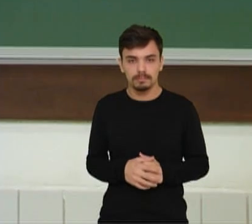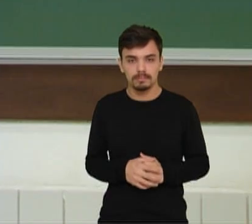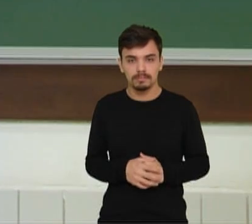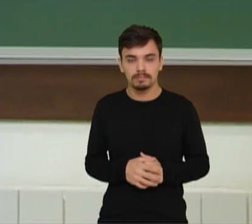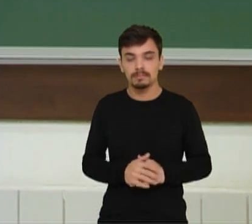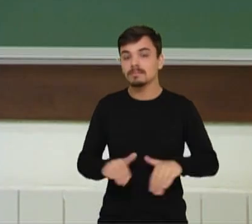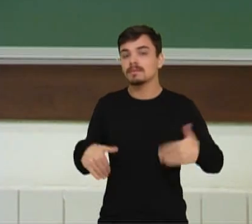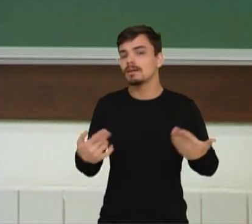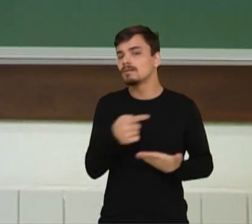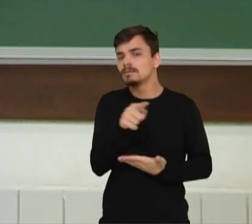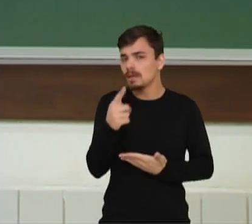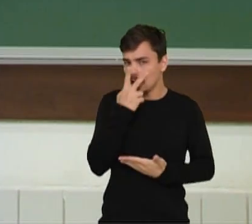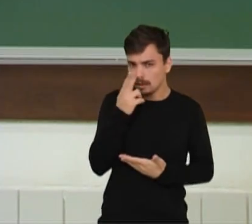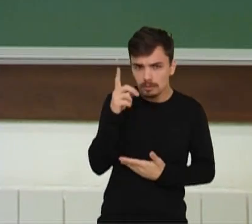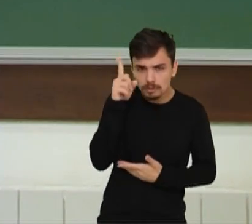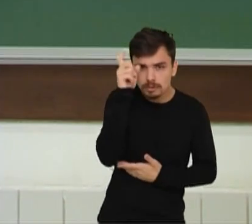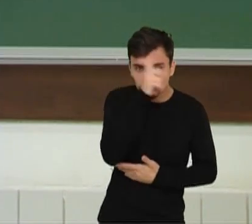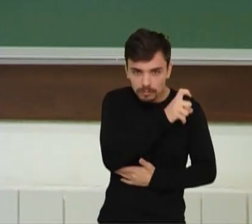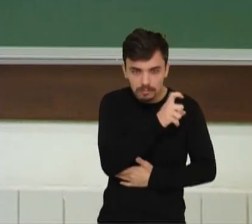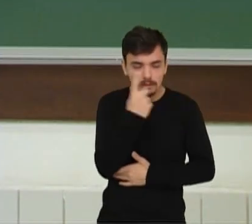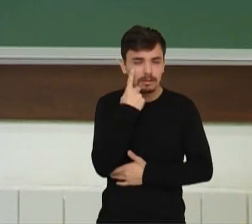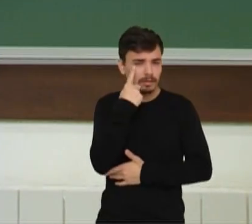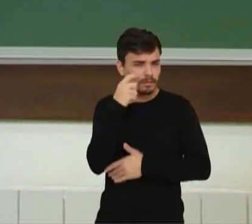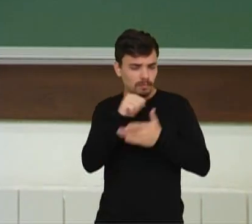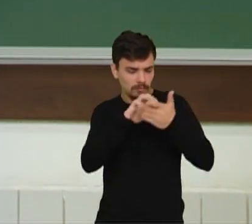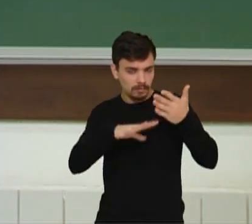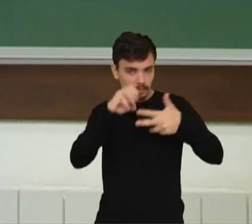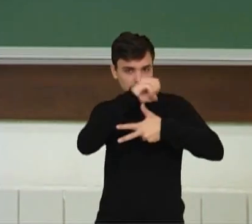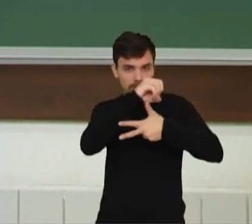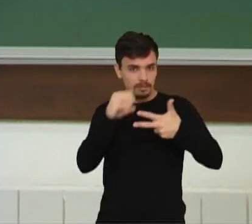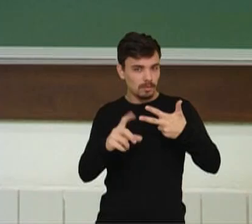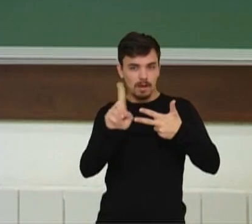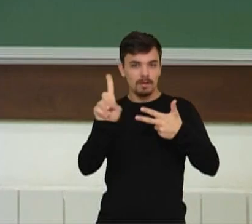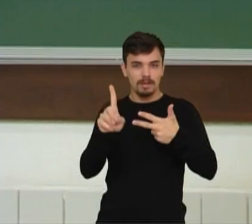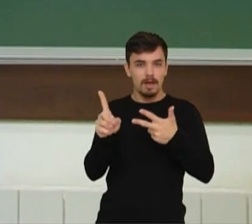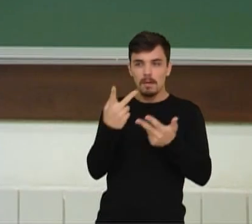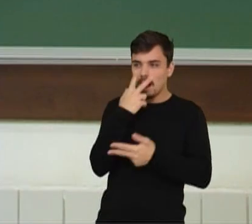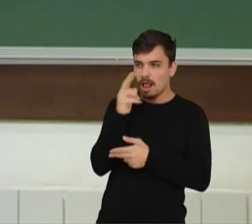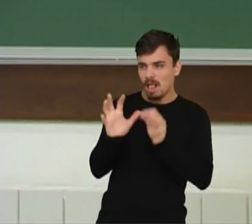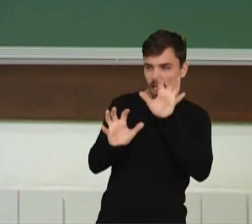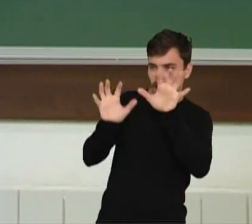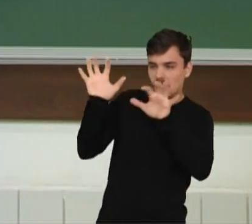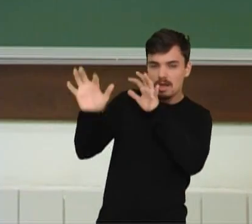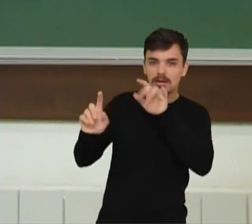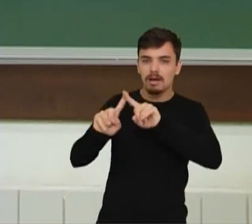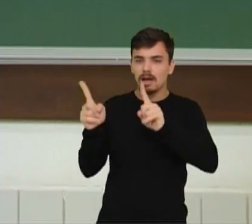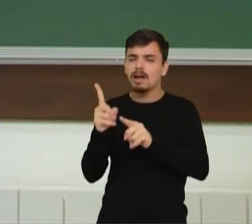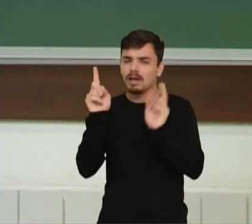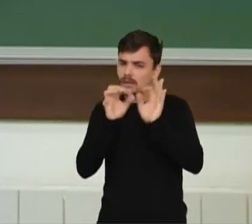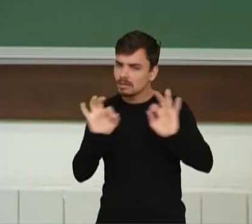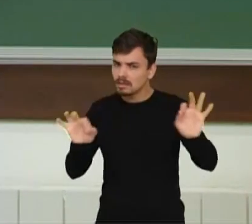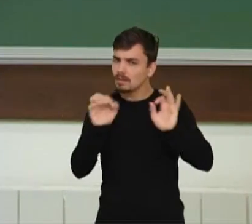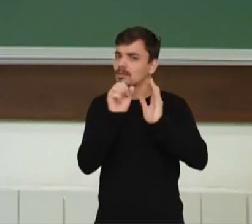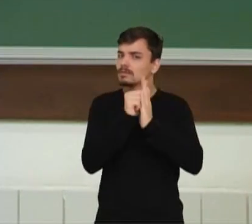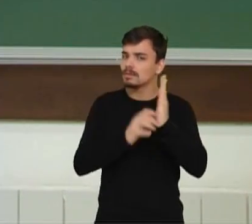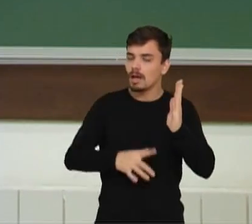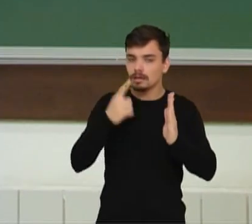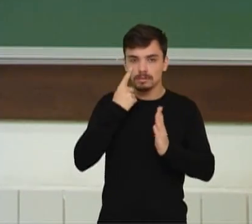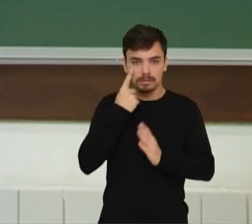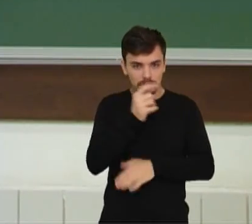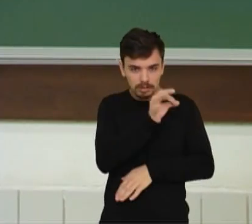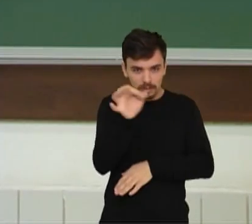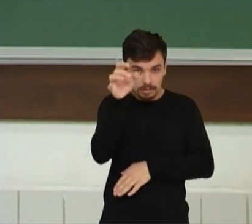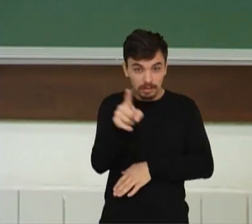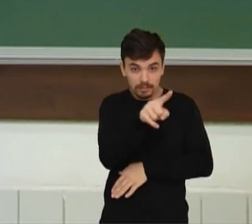E aí, achou difícil? Tá vendo que exercício de Enem não é sempre um bicho de 7 cabeças? Que pode ser um exercício bem simples? Eu tenho certeza que a maioria de